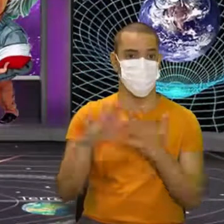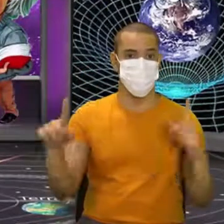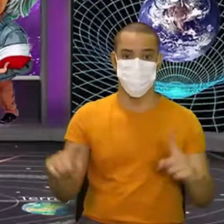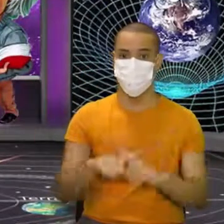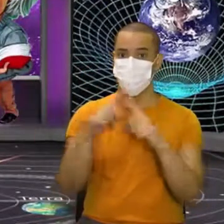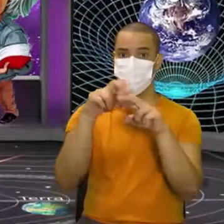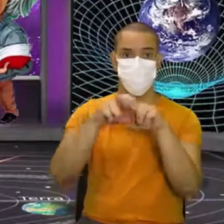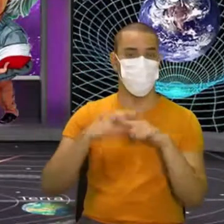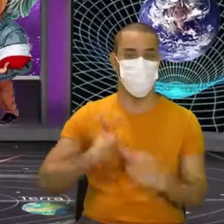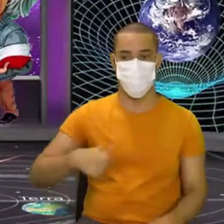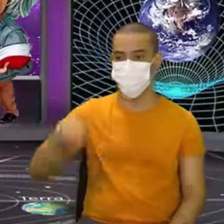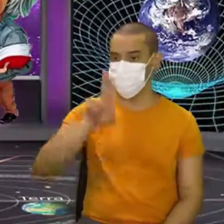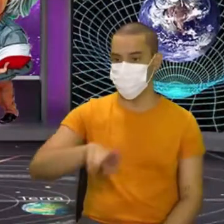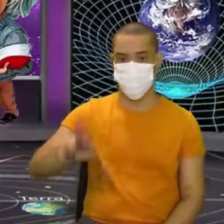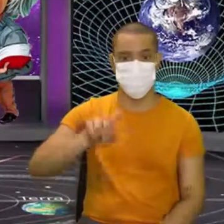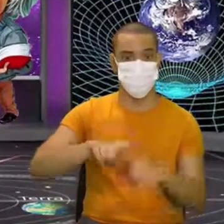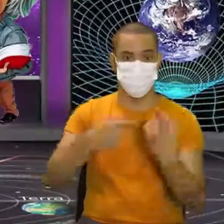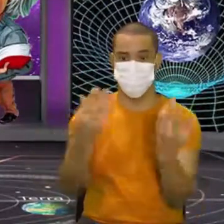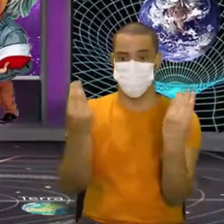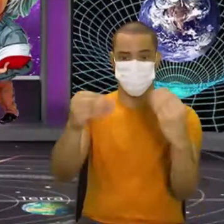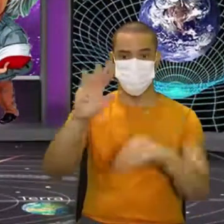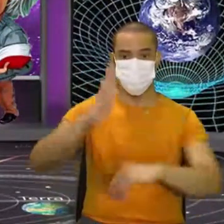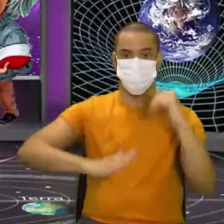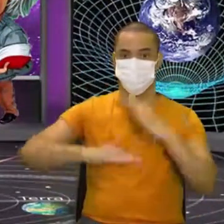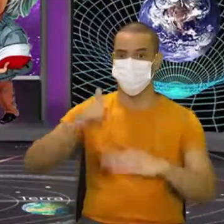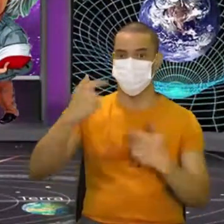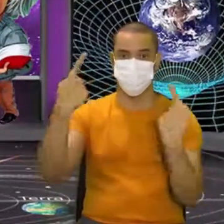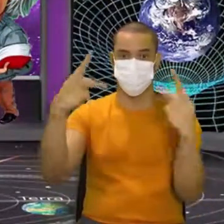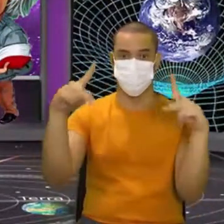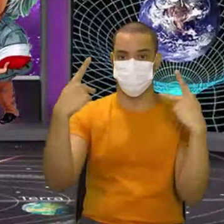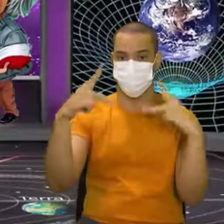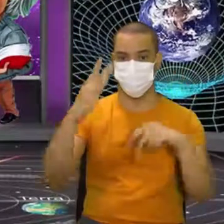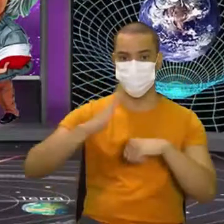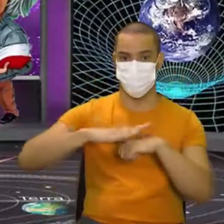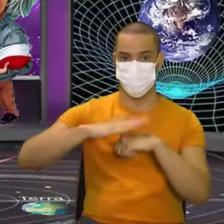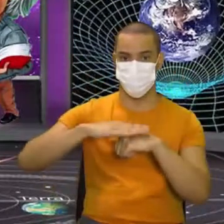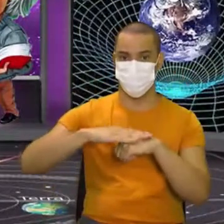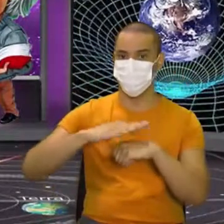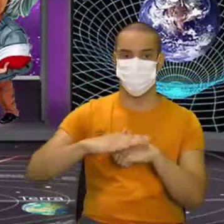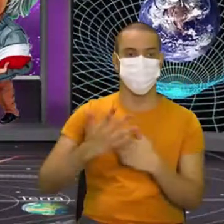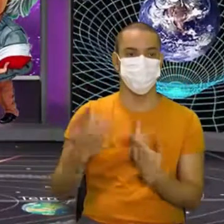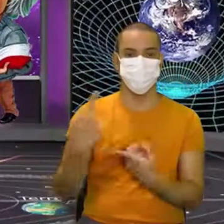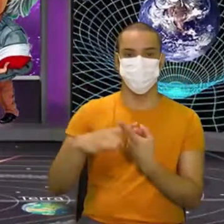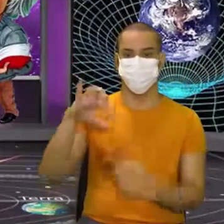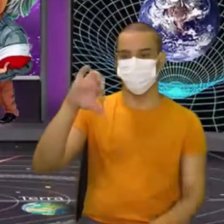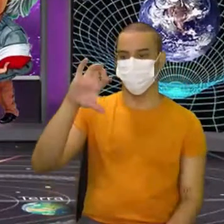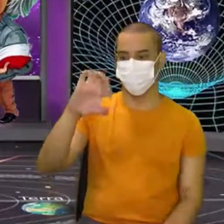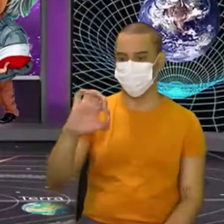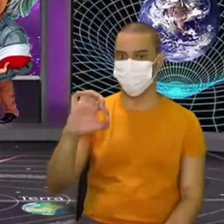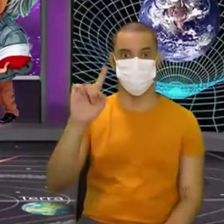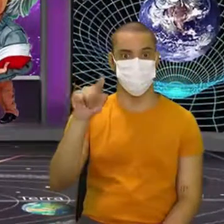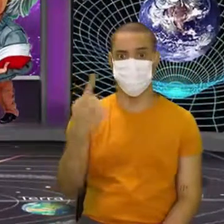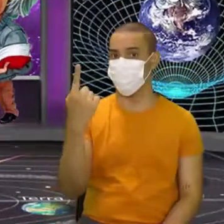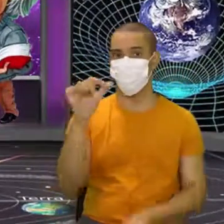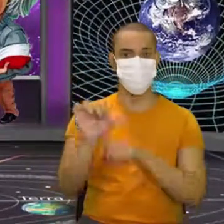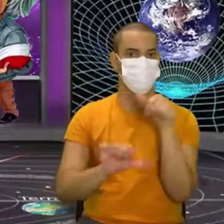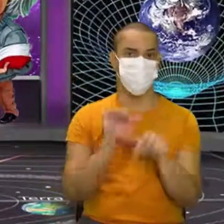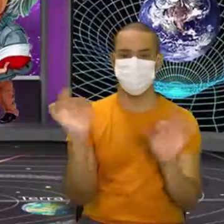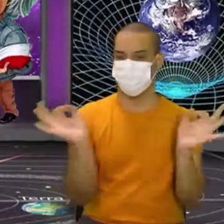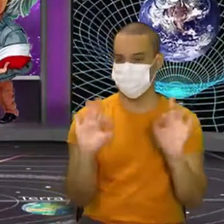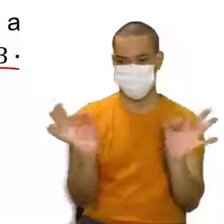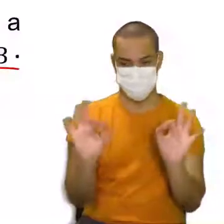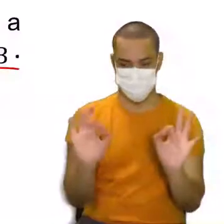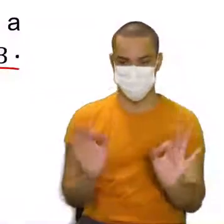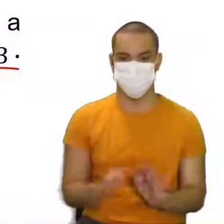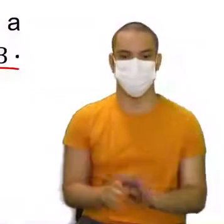por isso que eu não uso mais se você quiser colocar sendo de um em casa não vai sem de 90 vai dar um não vai me dar nada certo então